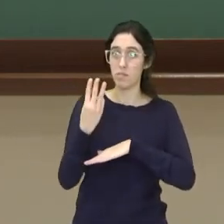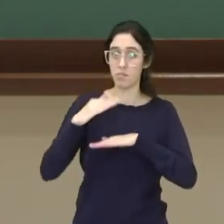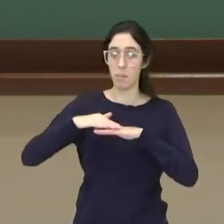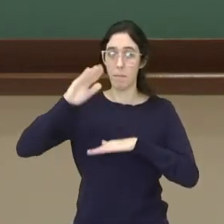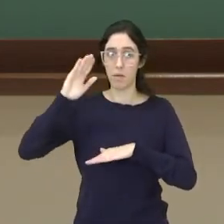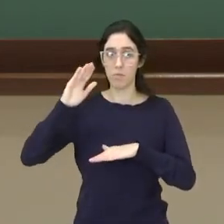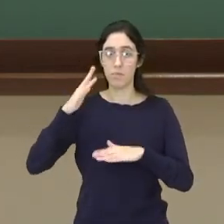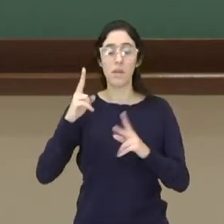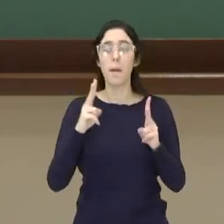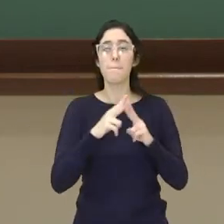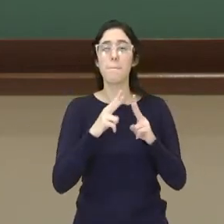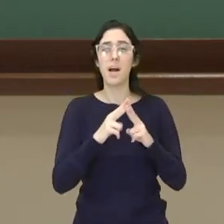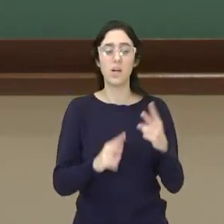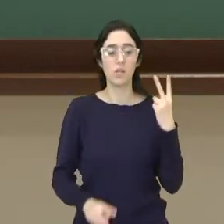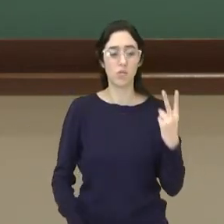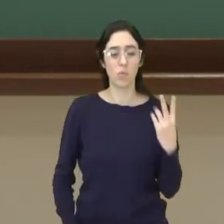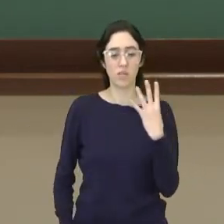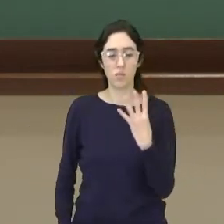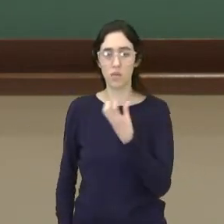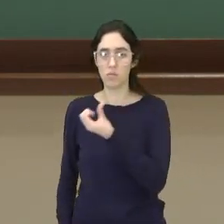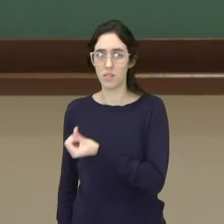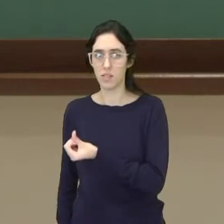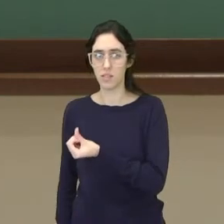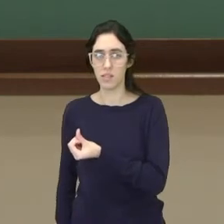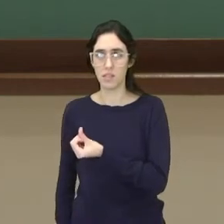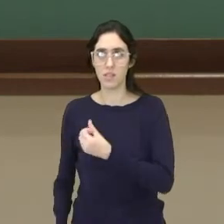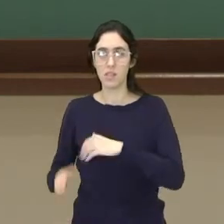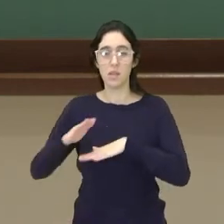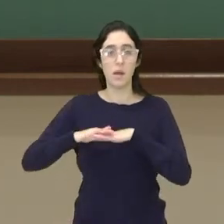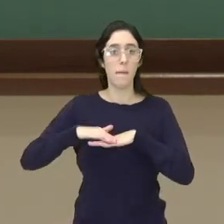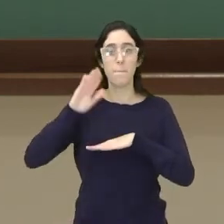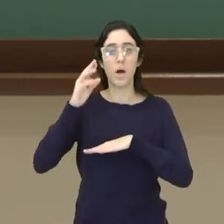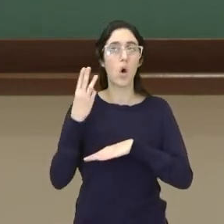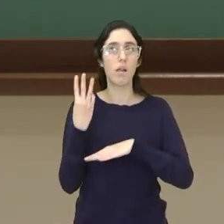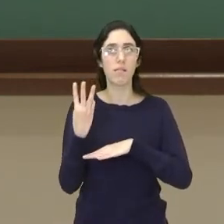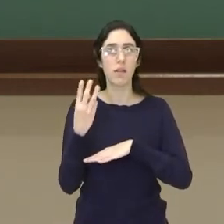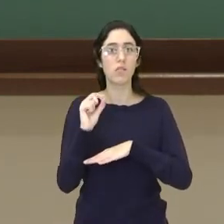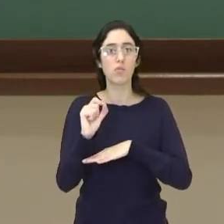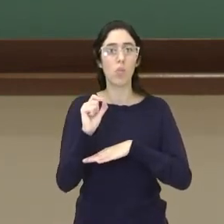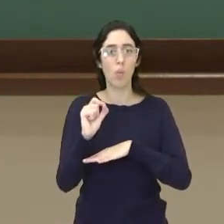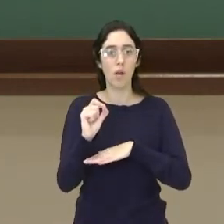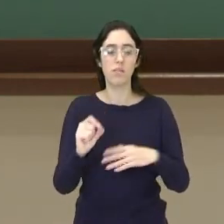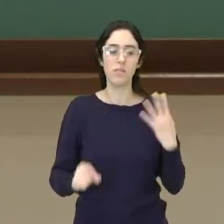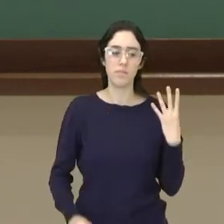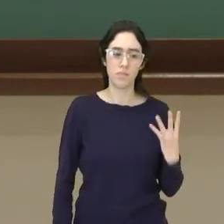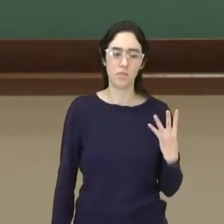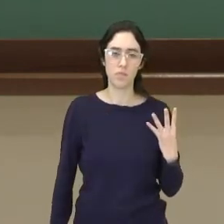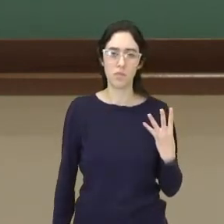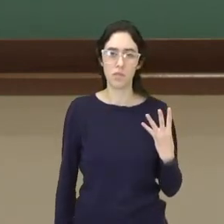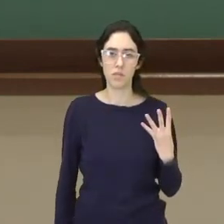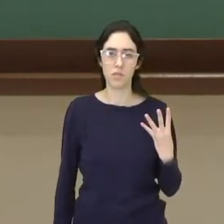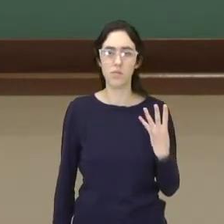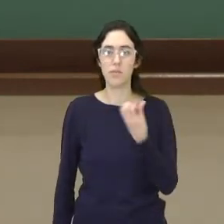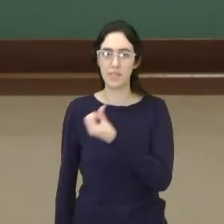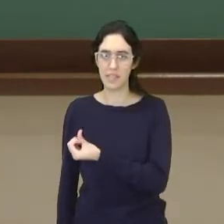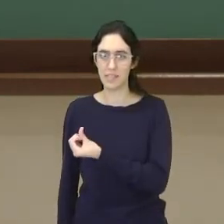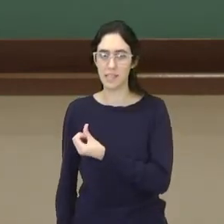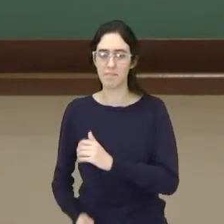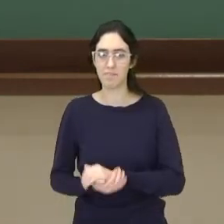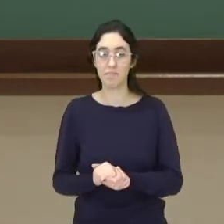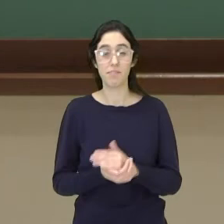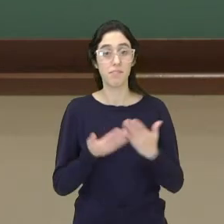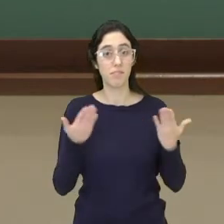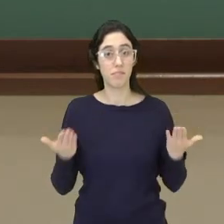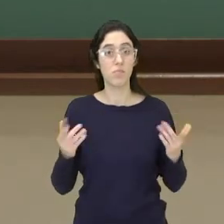2, 4 e 6. Maiores do que 3, apenas o 4 e apenas o 6. Portanto, eu